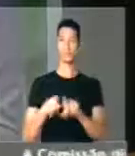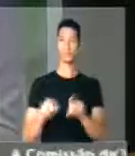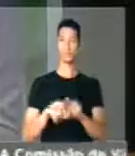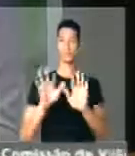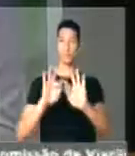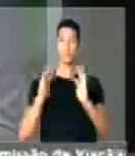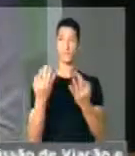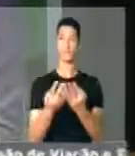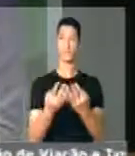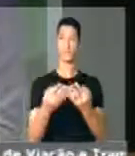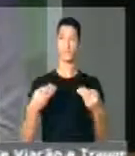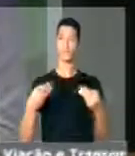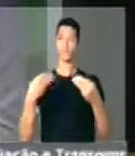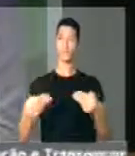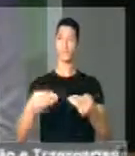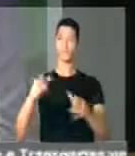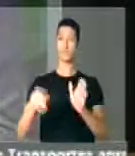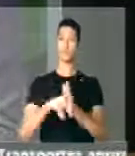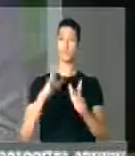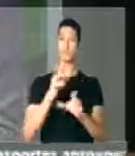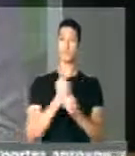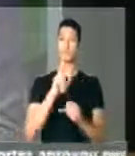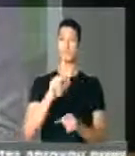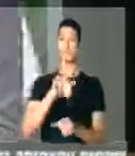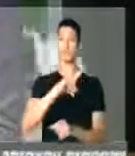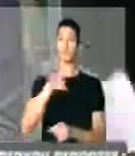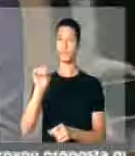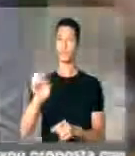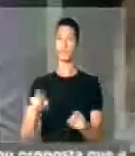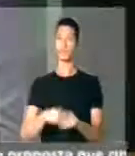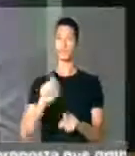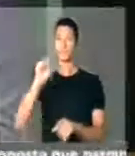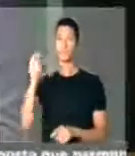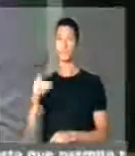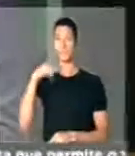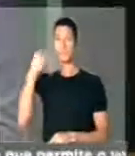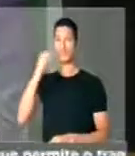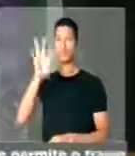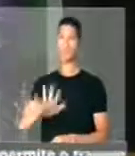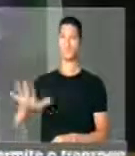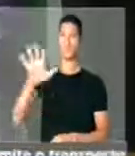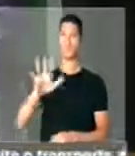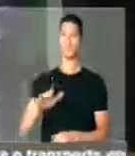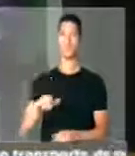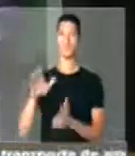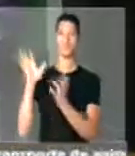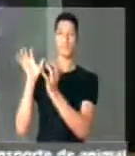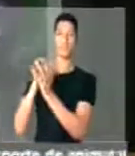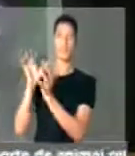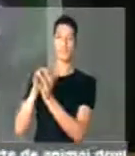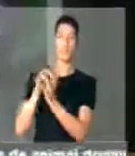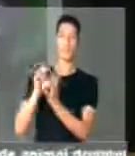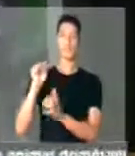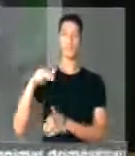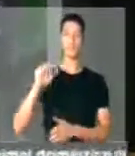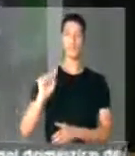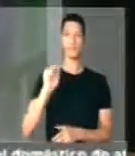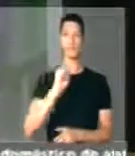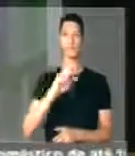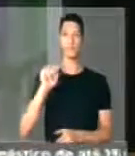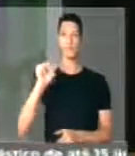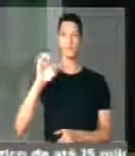sua família, ministra do Tribunal de Contas da União e ex-deputada federal por Pernambuco, Ana